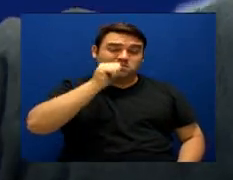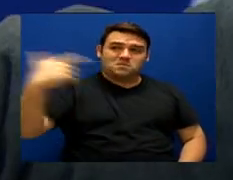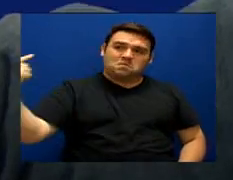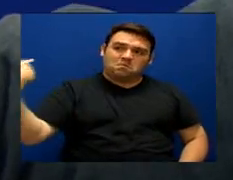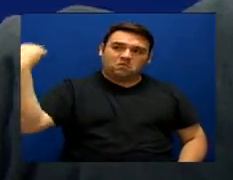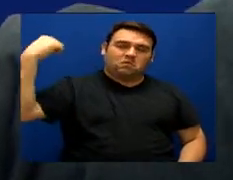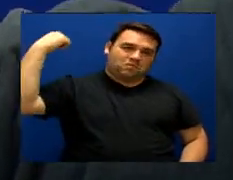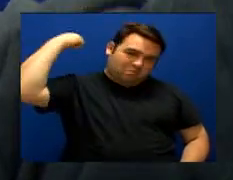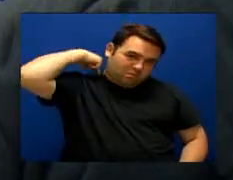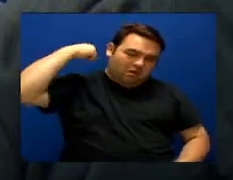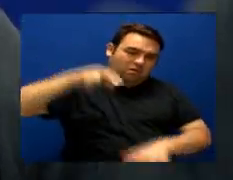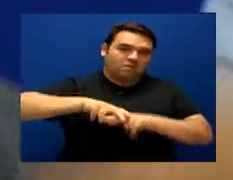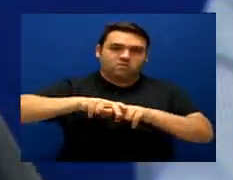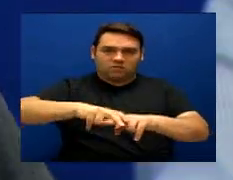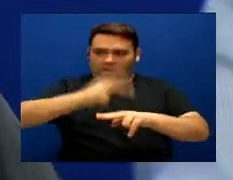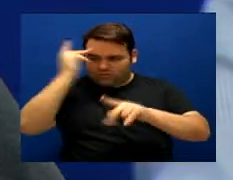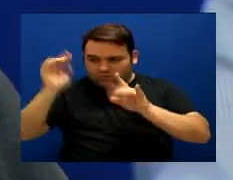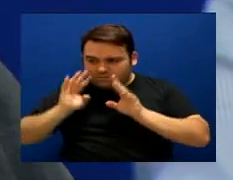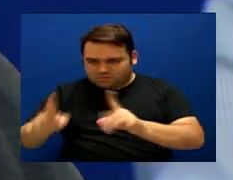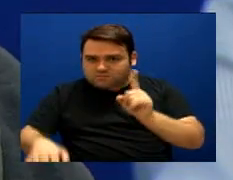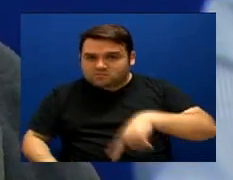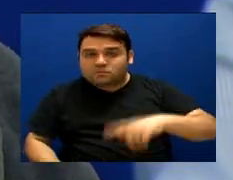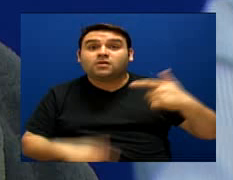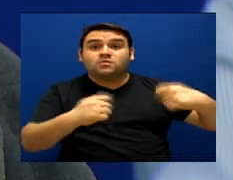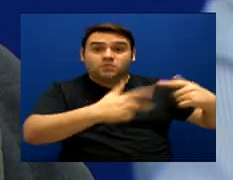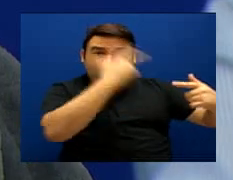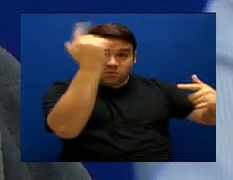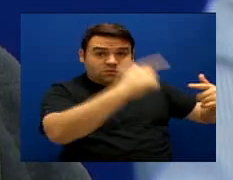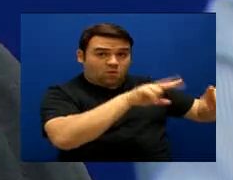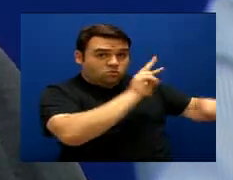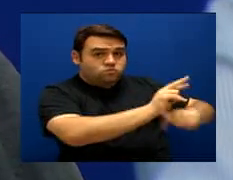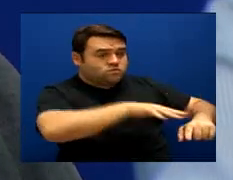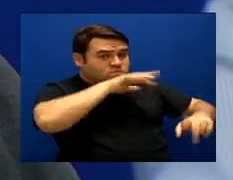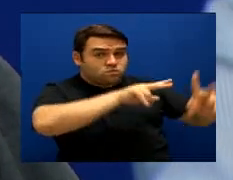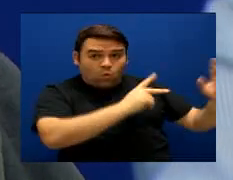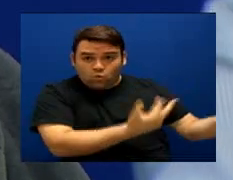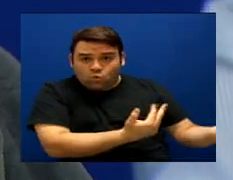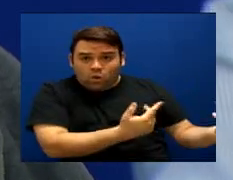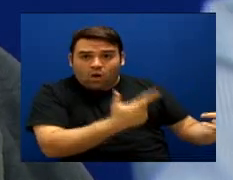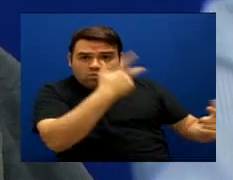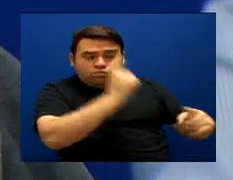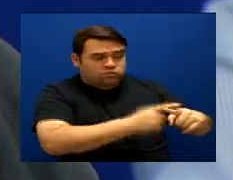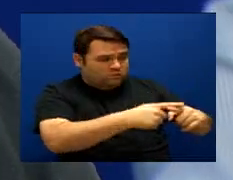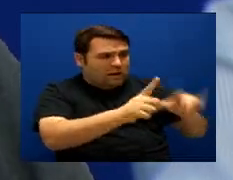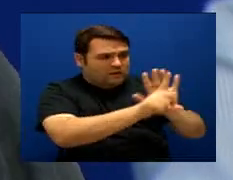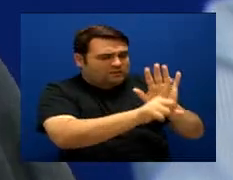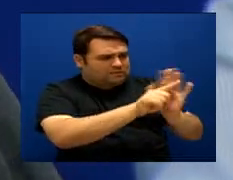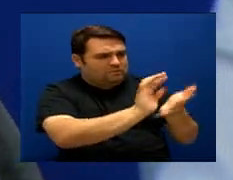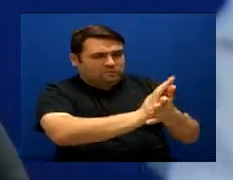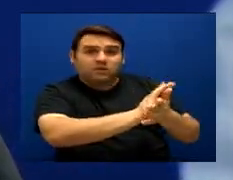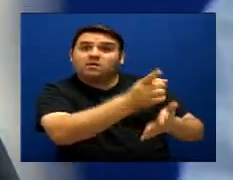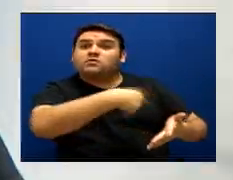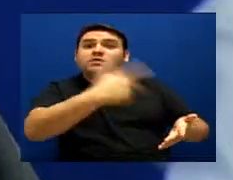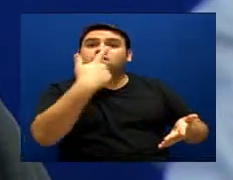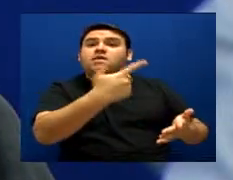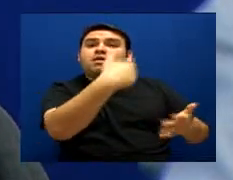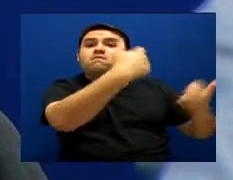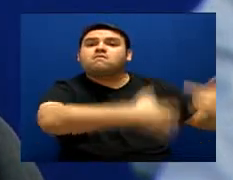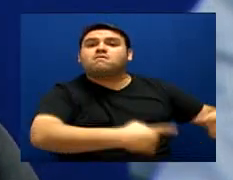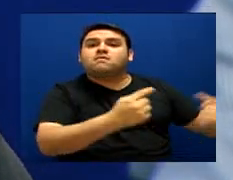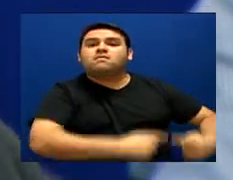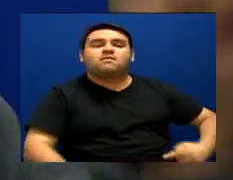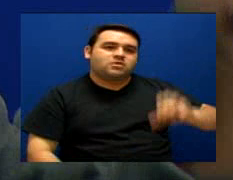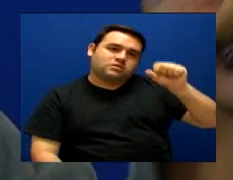numa cadeira de roda para ser ouvida? Será que vai ter que acontecer isso com a gente? Porque tem lei de maus tratos, mas a gente está falando aqui